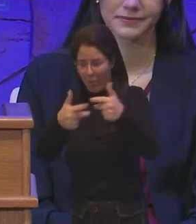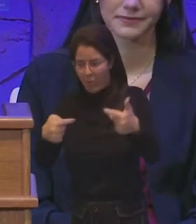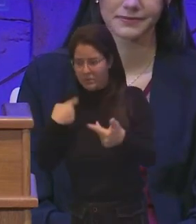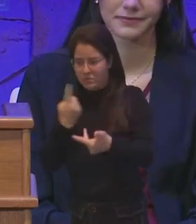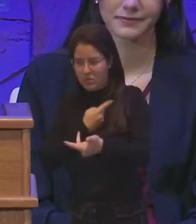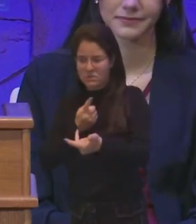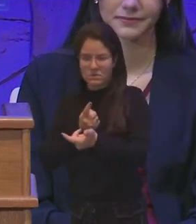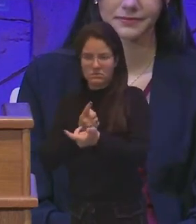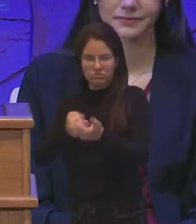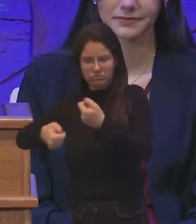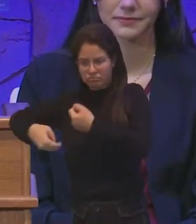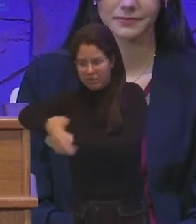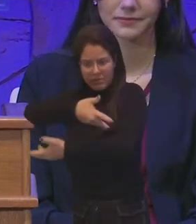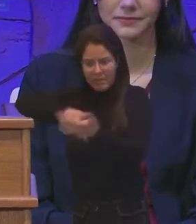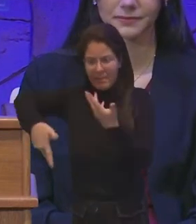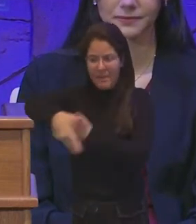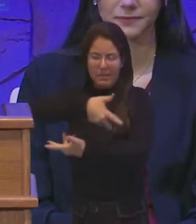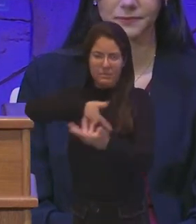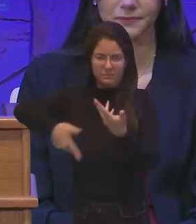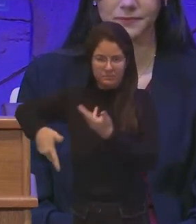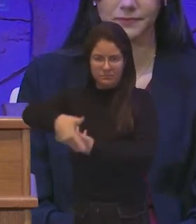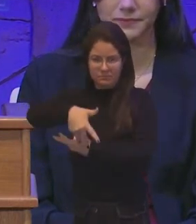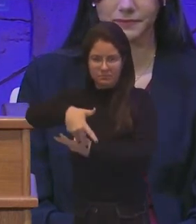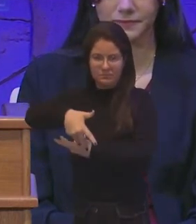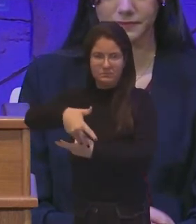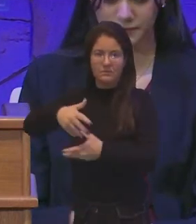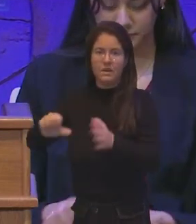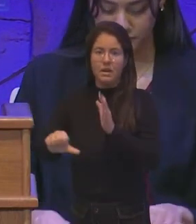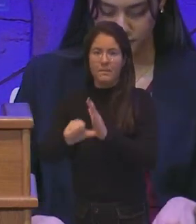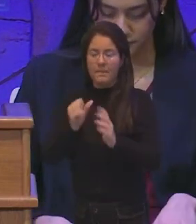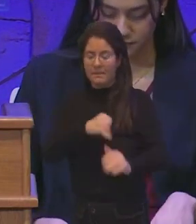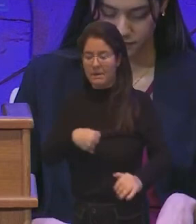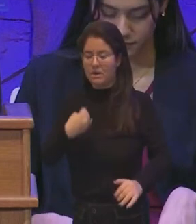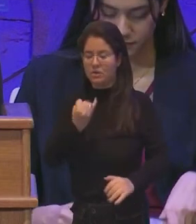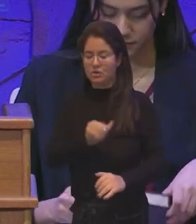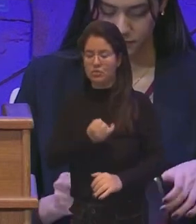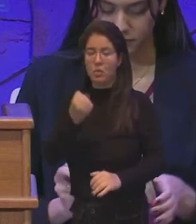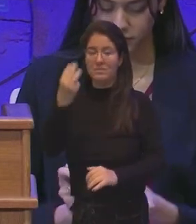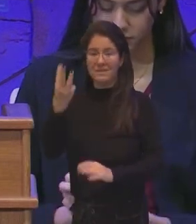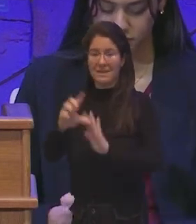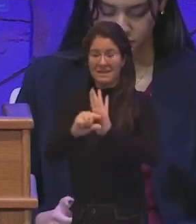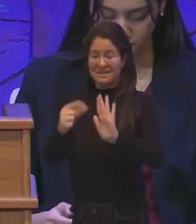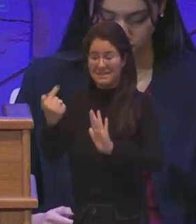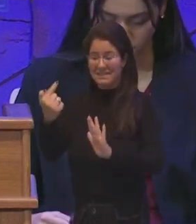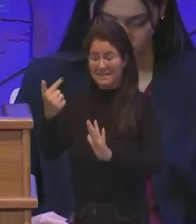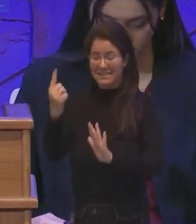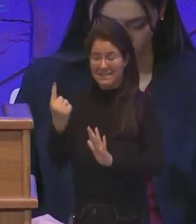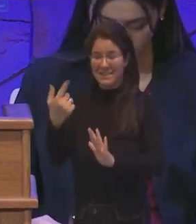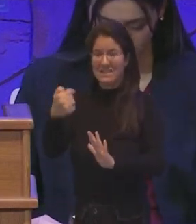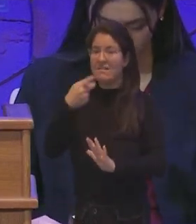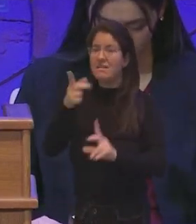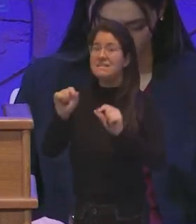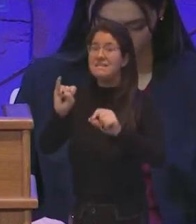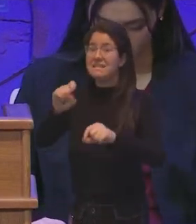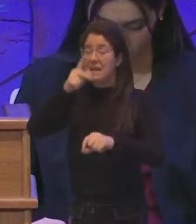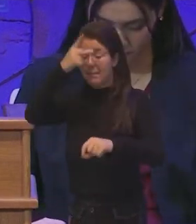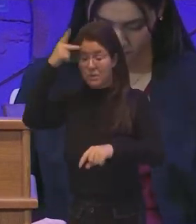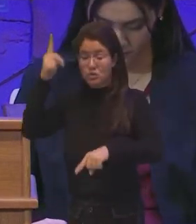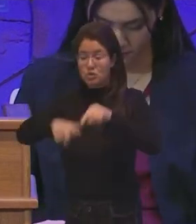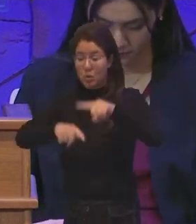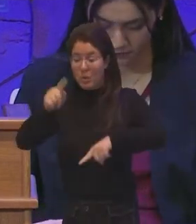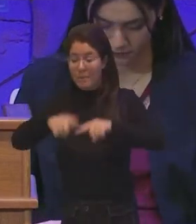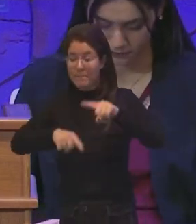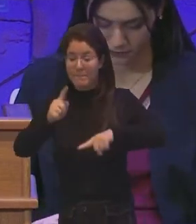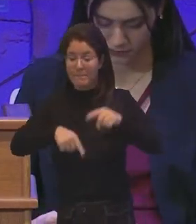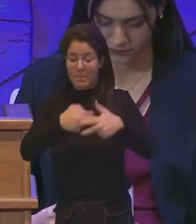entregarmos tudo aquilo que temos, tudo aquilo que somos. 1 João 3,17 diz: se alguém tiver recursos materiais e vendo seu irmão